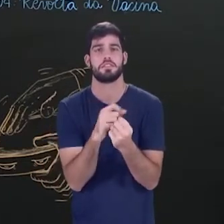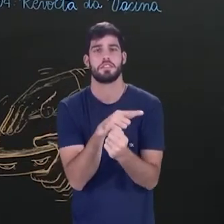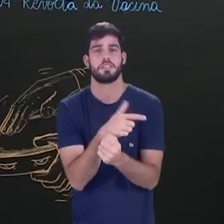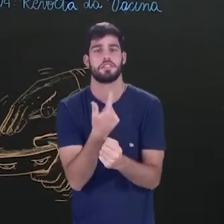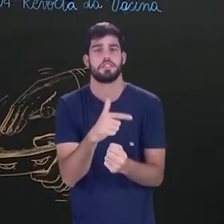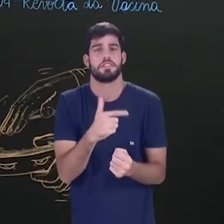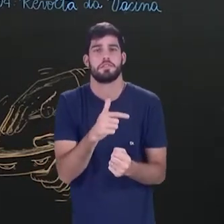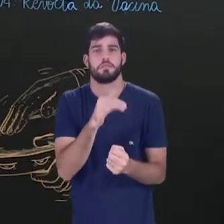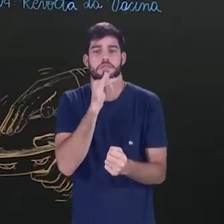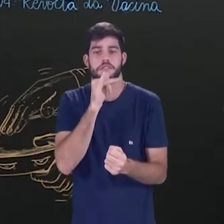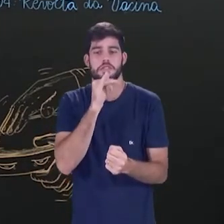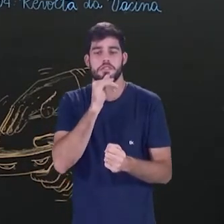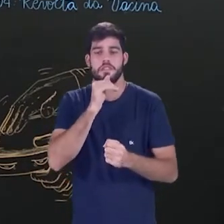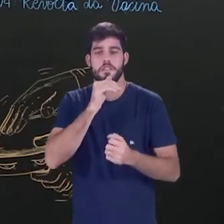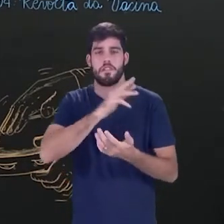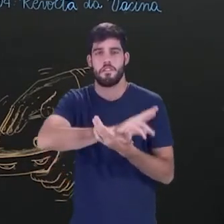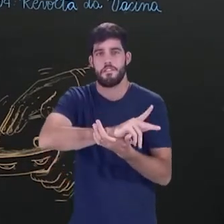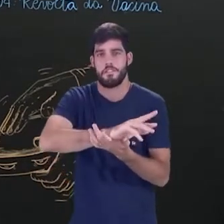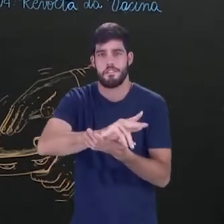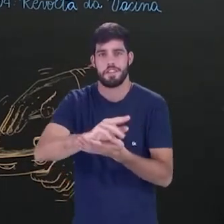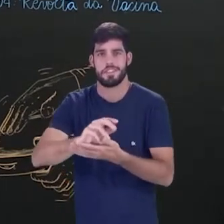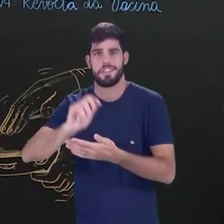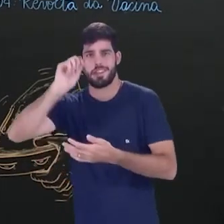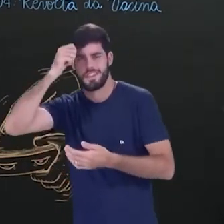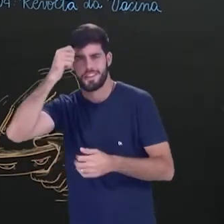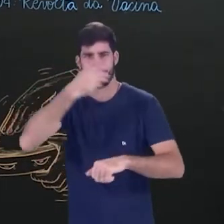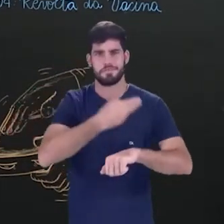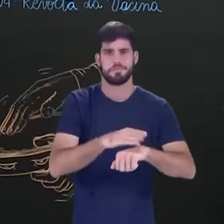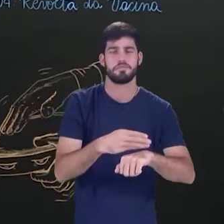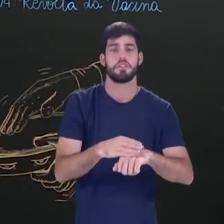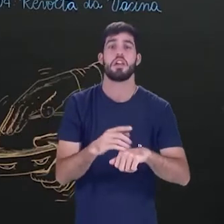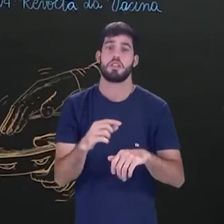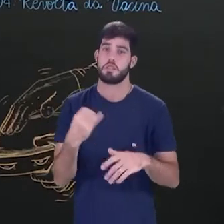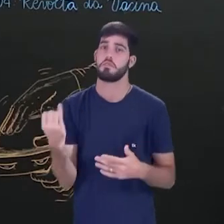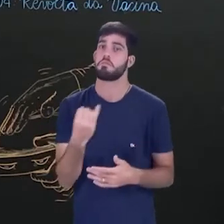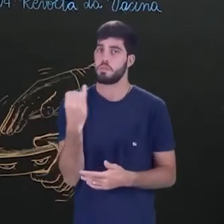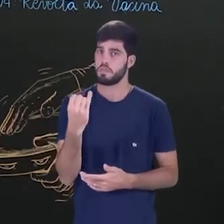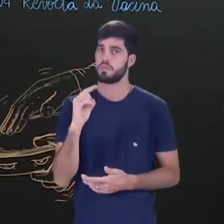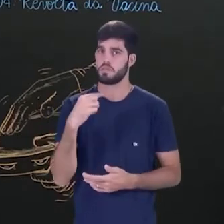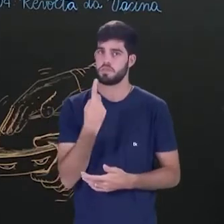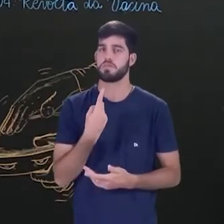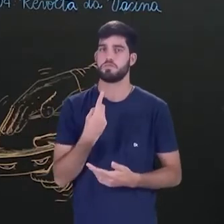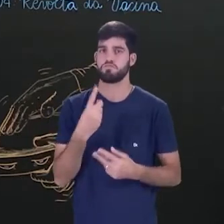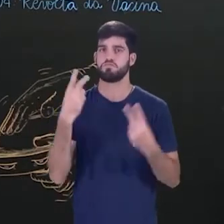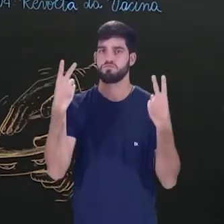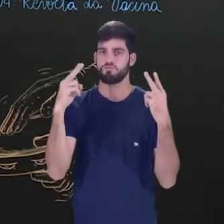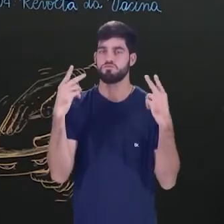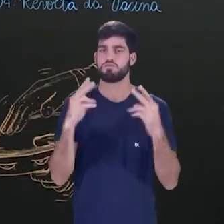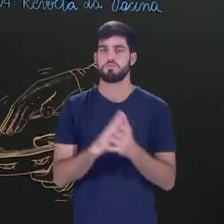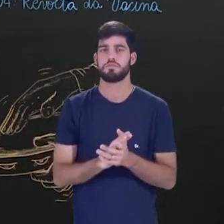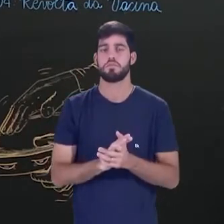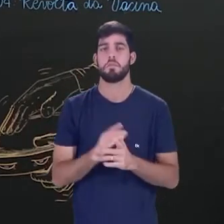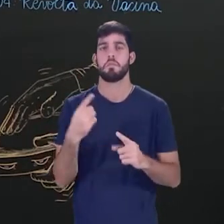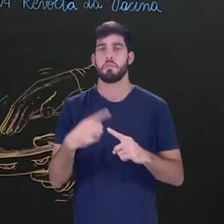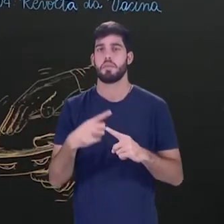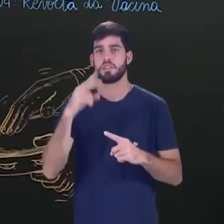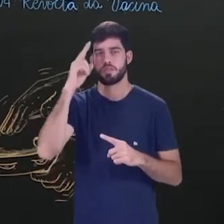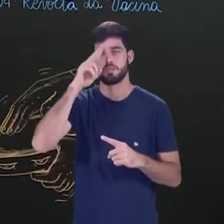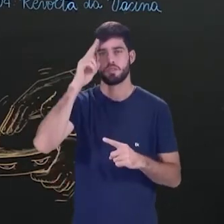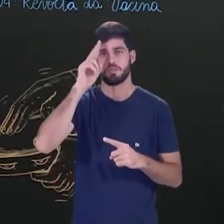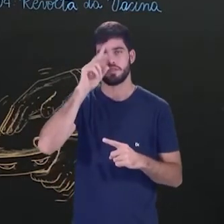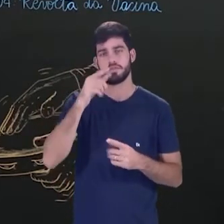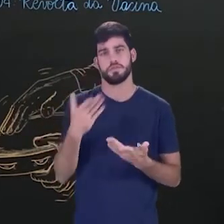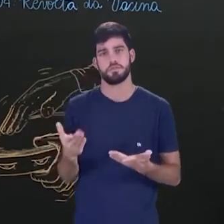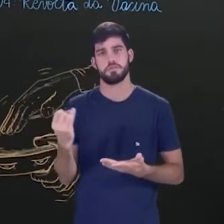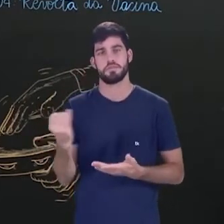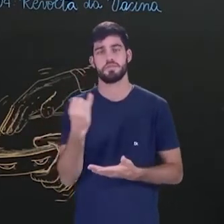caráter multiétnico, esse caráter plural. É importante a gente valorizar a nossa diversidade e a história é uma das maneiras de fazer